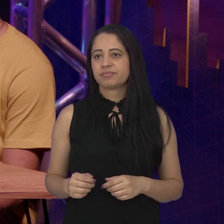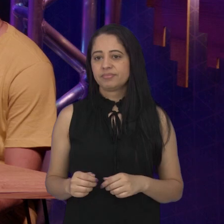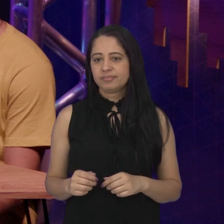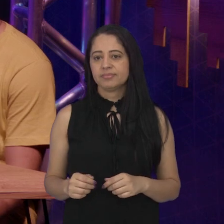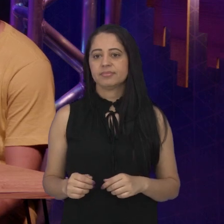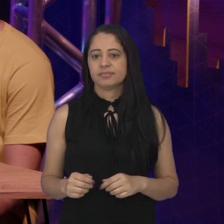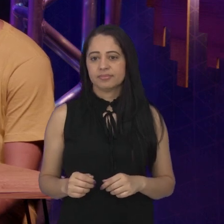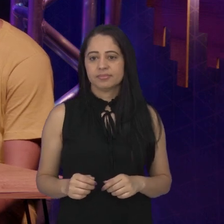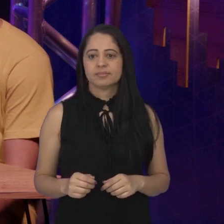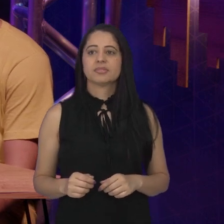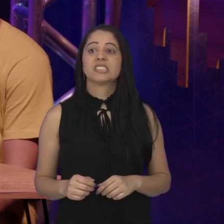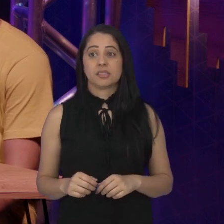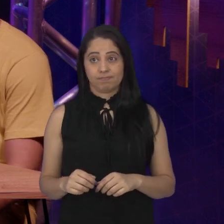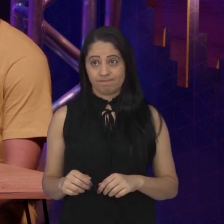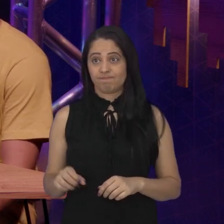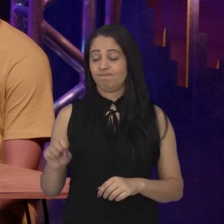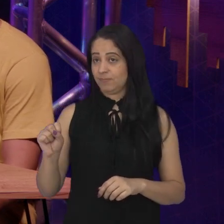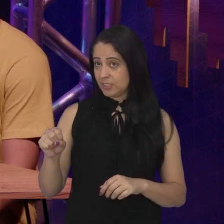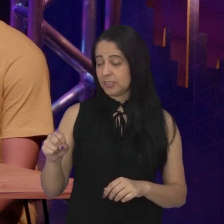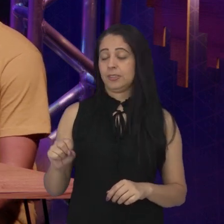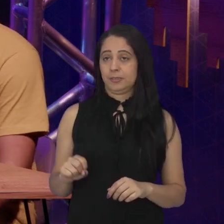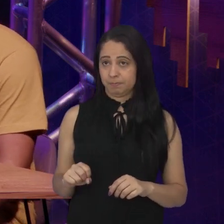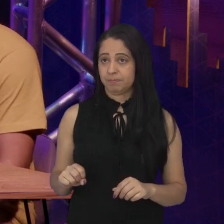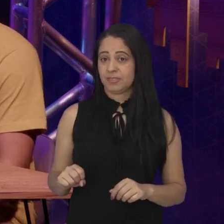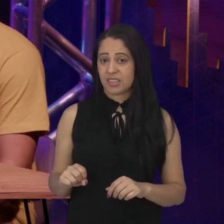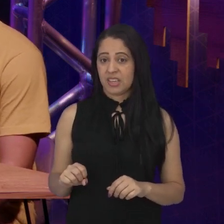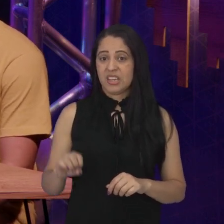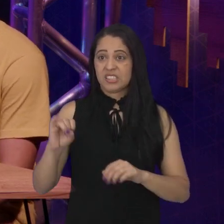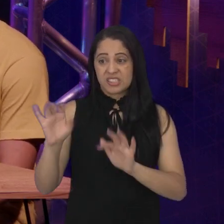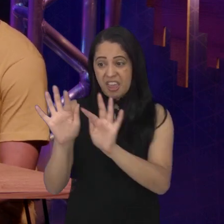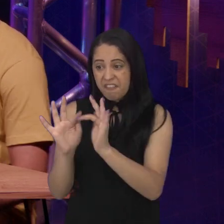sem contar que assim, você numa família que